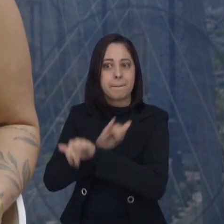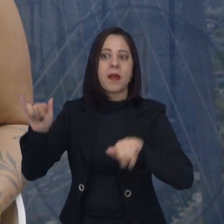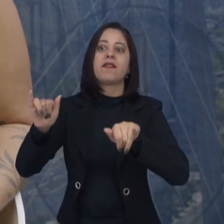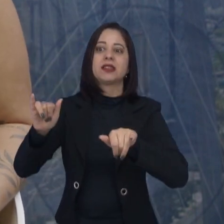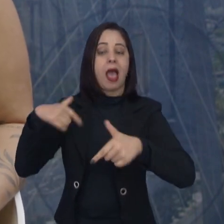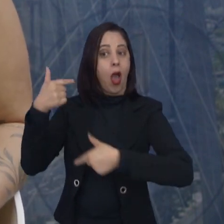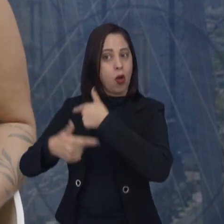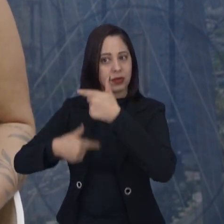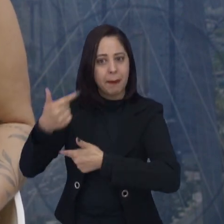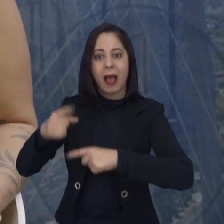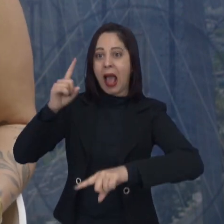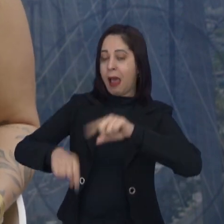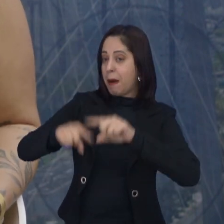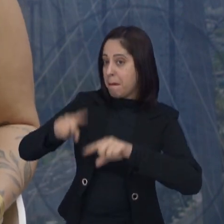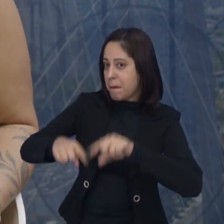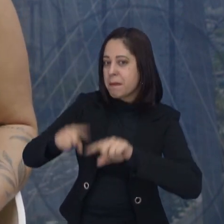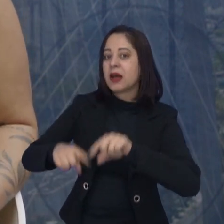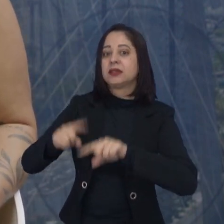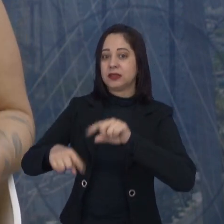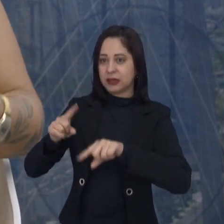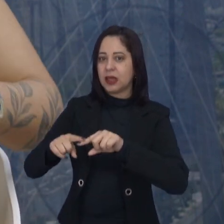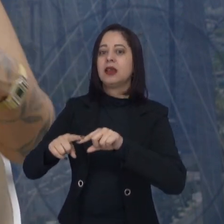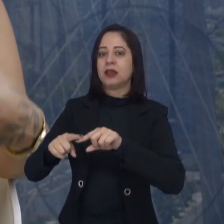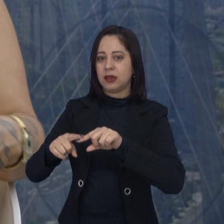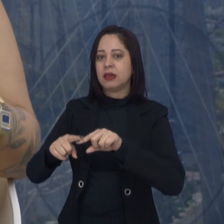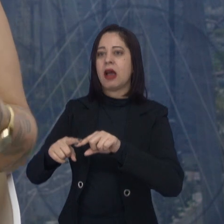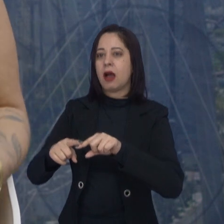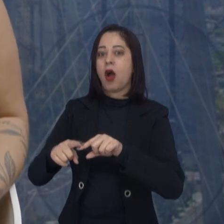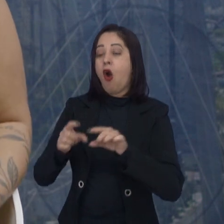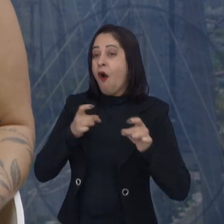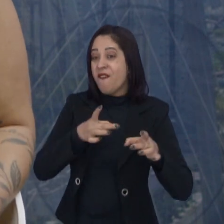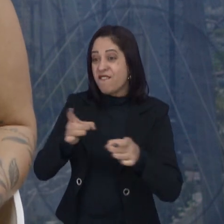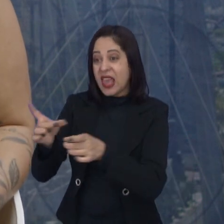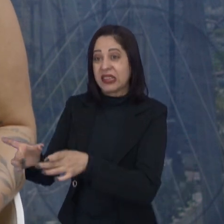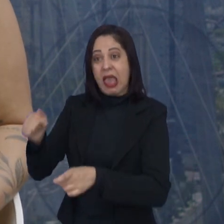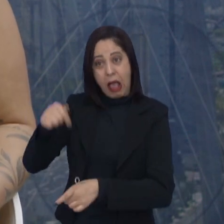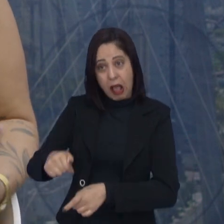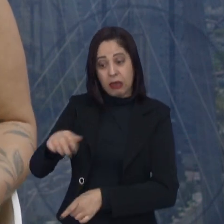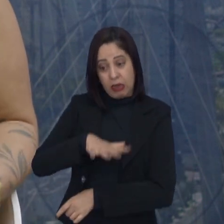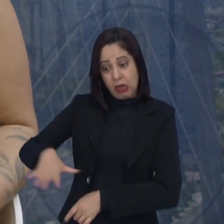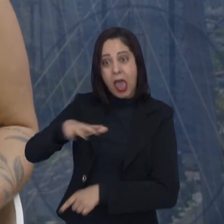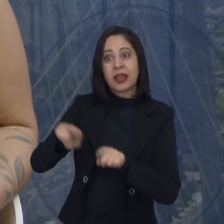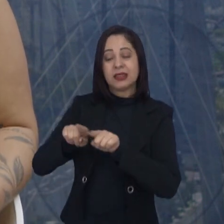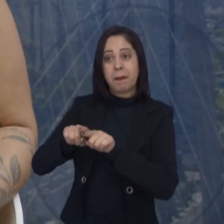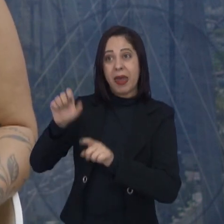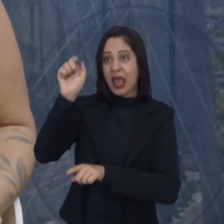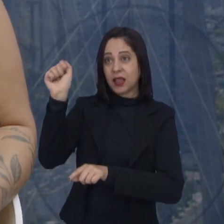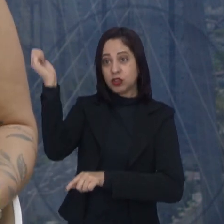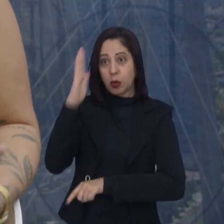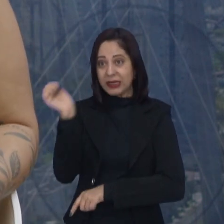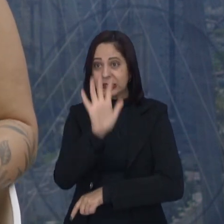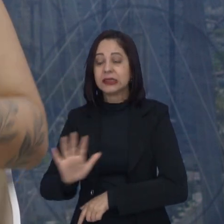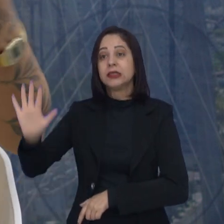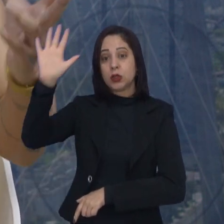seu produto, conseguir chegar em novos públicos, não só às vezes regional, nacional. Então, virou uma ferramenta do dia a dia que hoje a